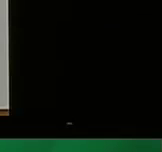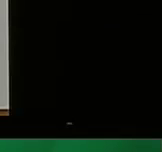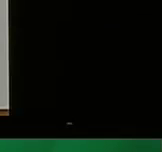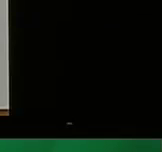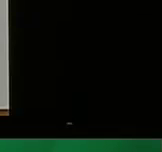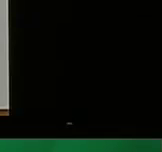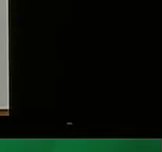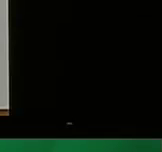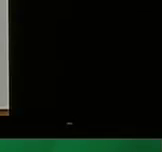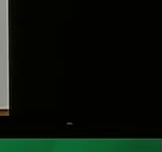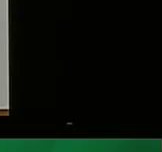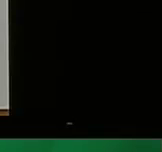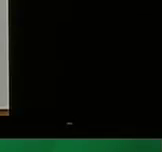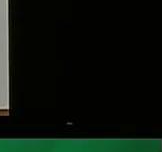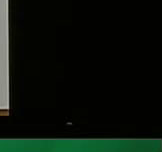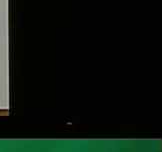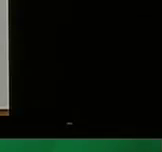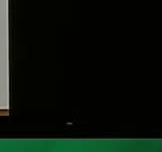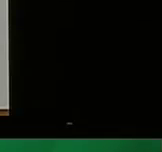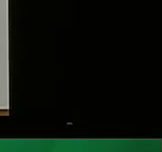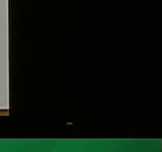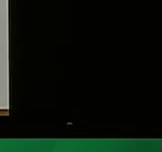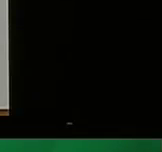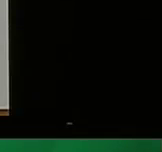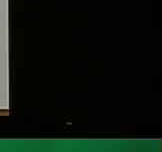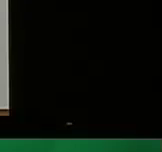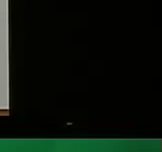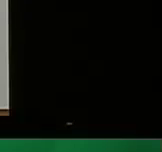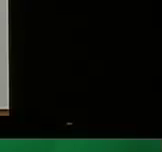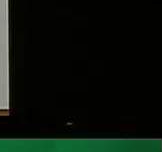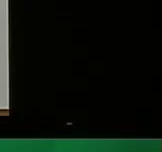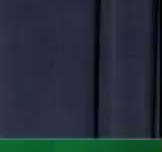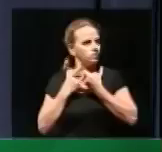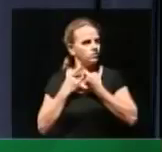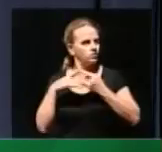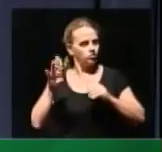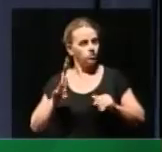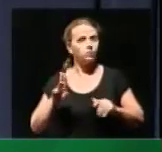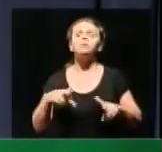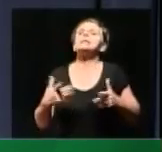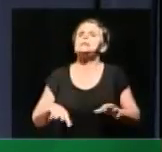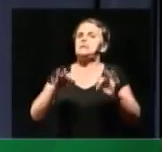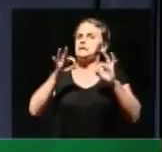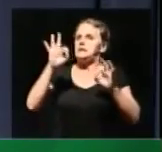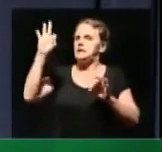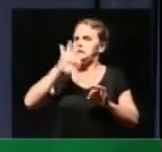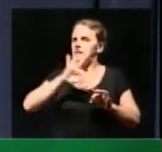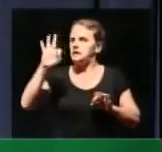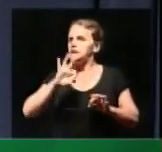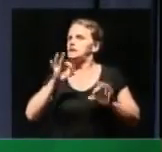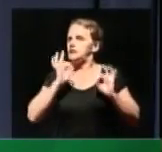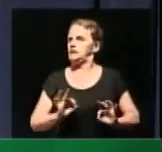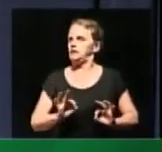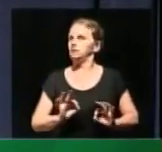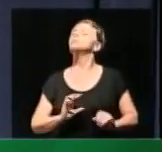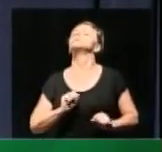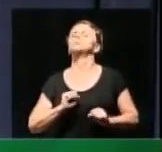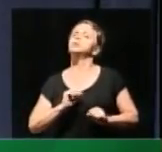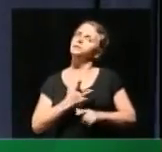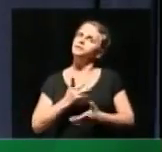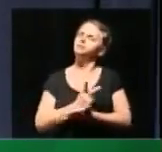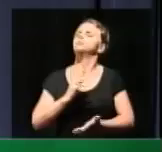ano, diferentes, mesmo usando preservativo, ele não é 100%, você, em tese, tem risco. Né? Enfim, as